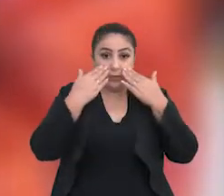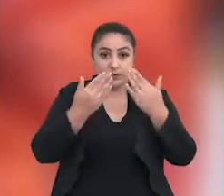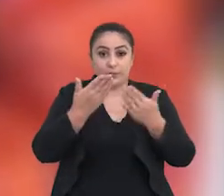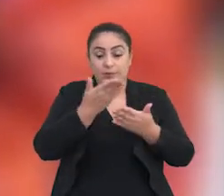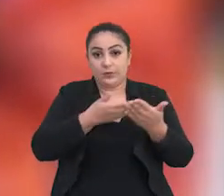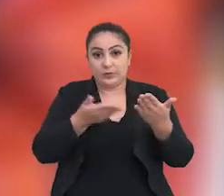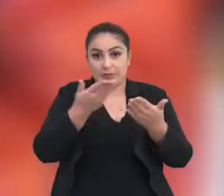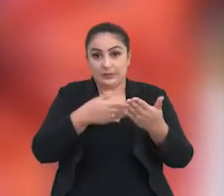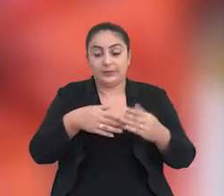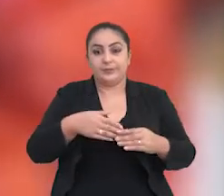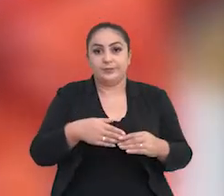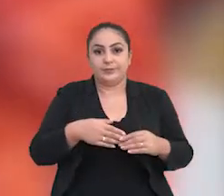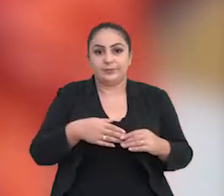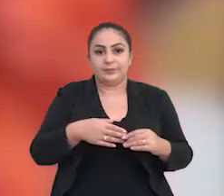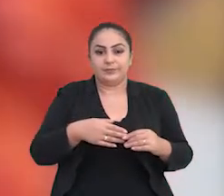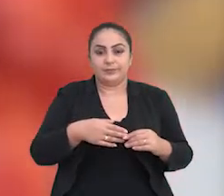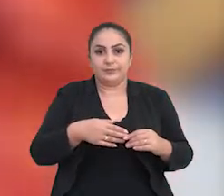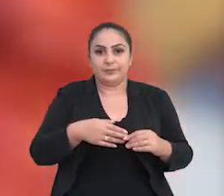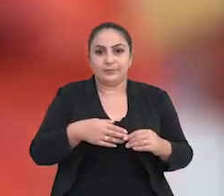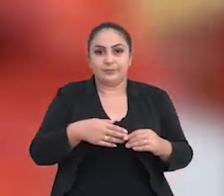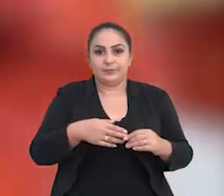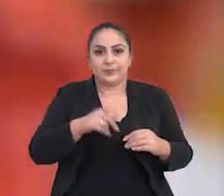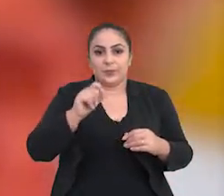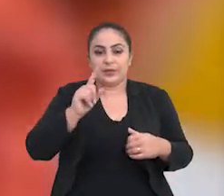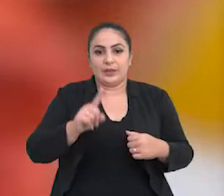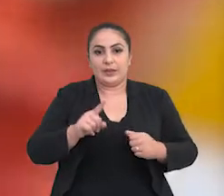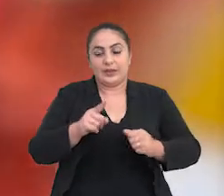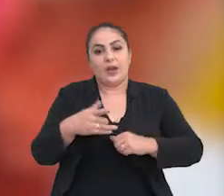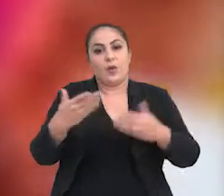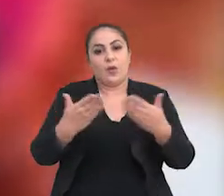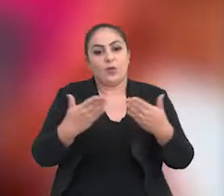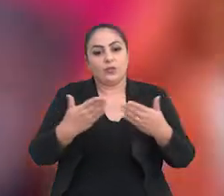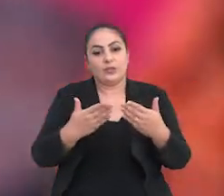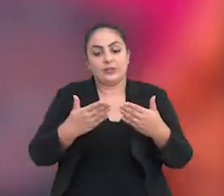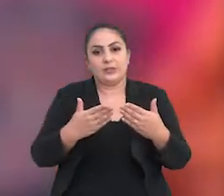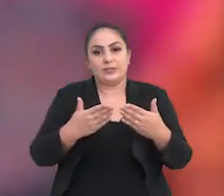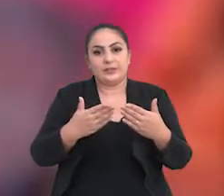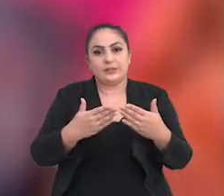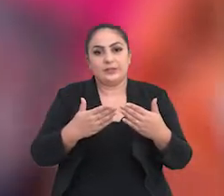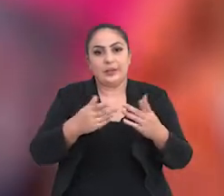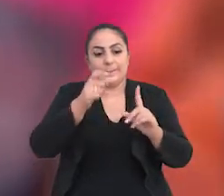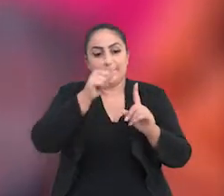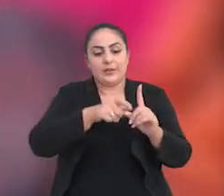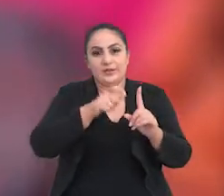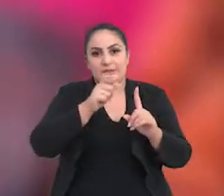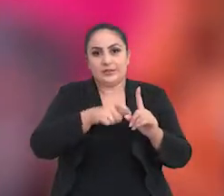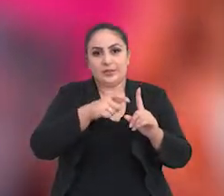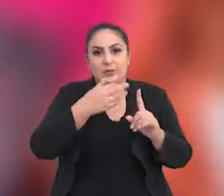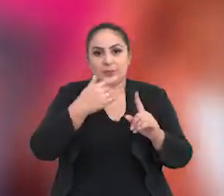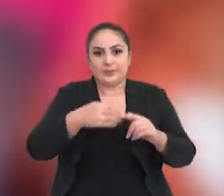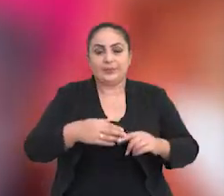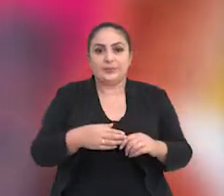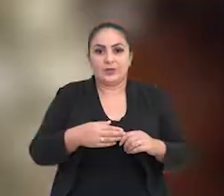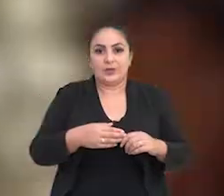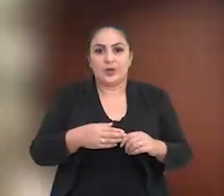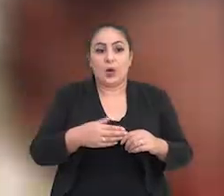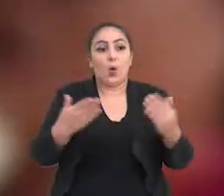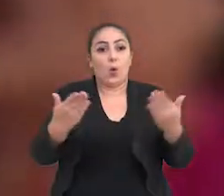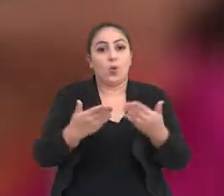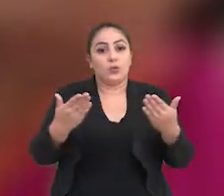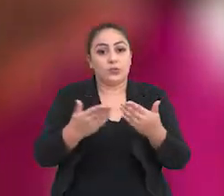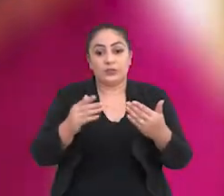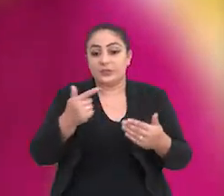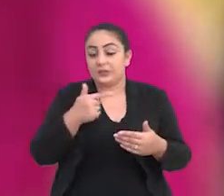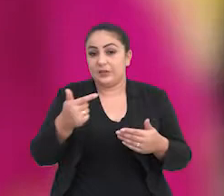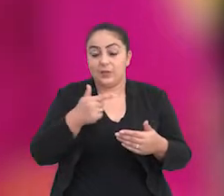vou apresentar para vocês que seriam hoje meus personagens da cor.